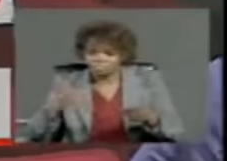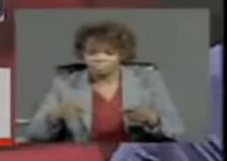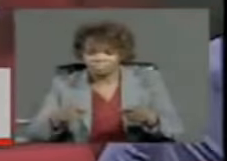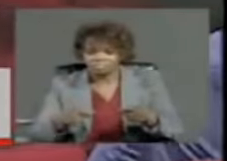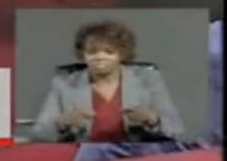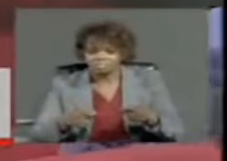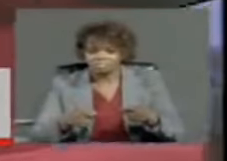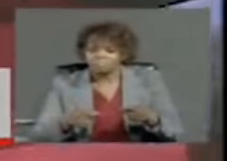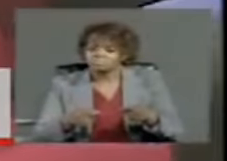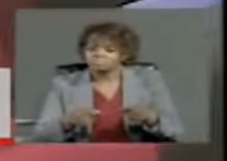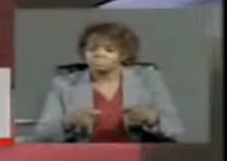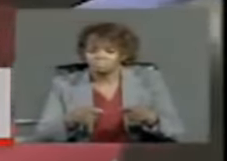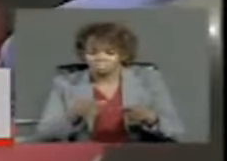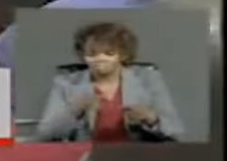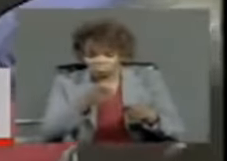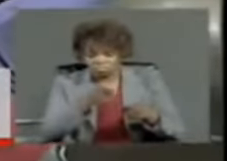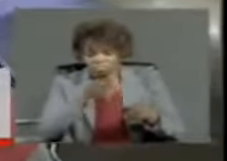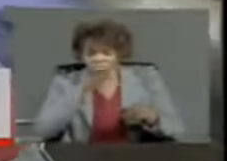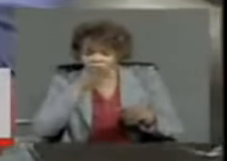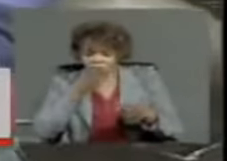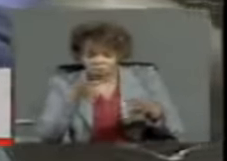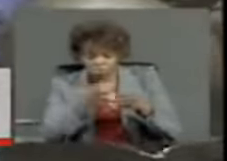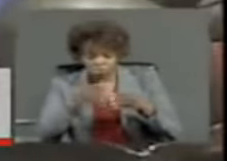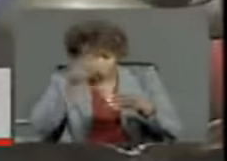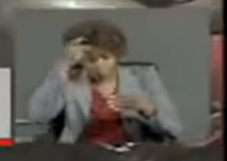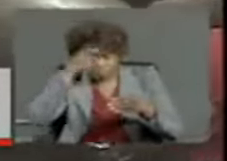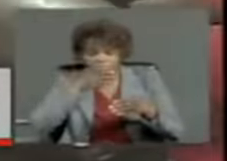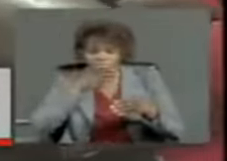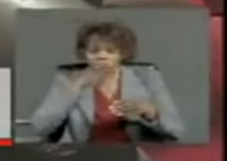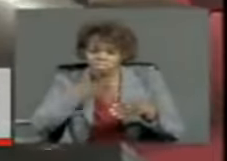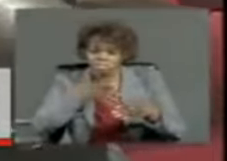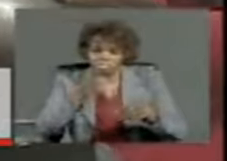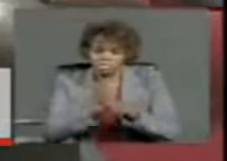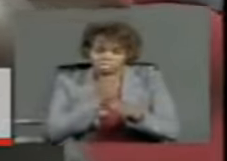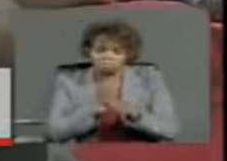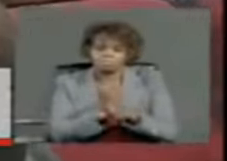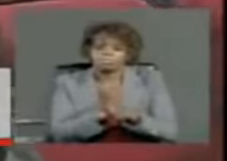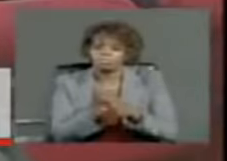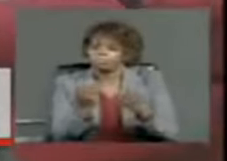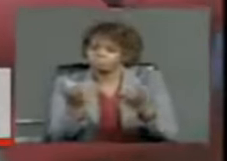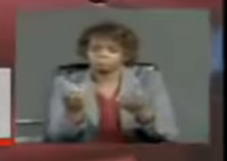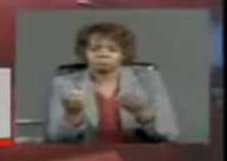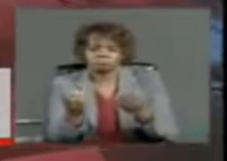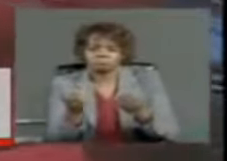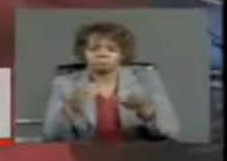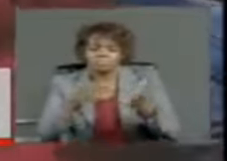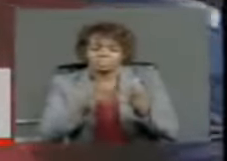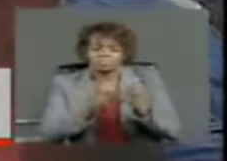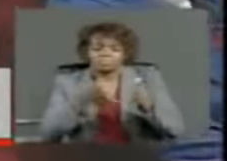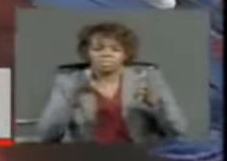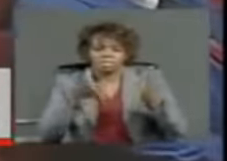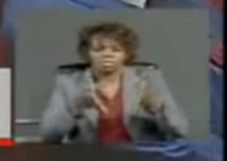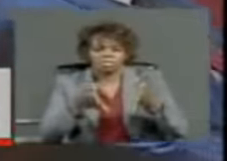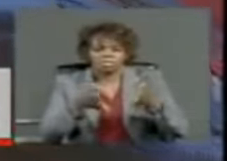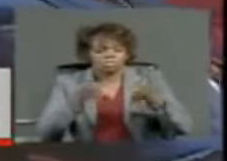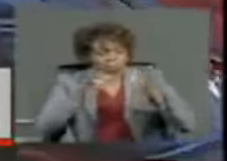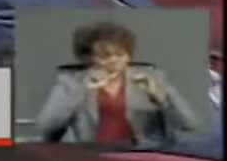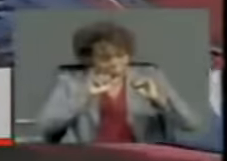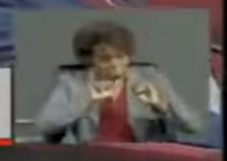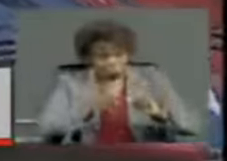os outros também já cumpriram o seu papel, e a esta altura já deviam estar a descansar. Por que é que nós levantamos